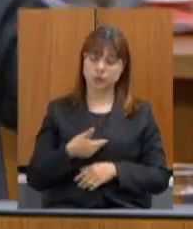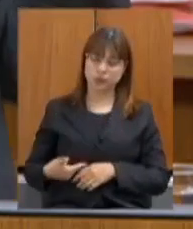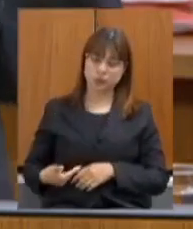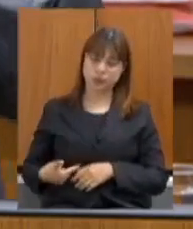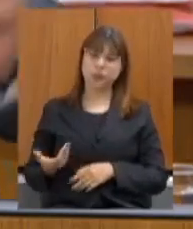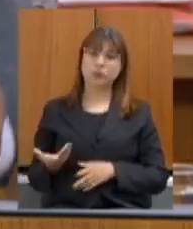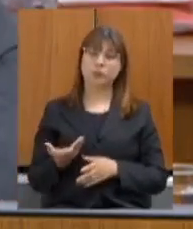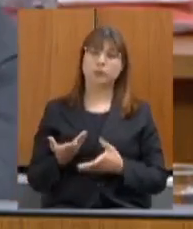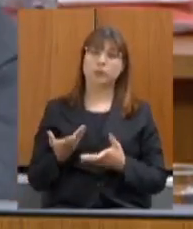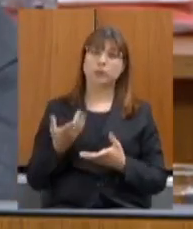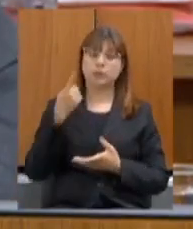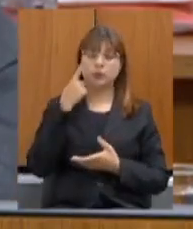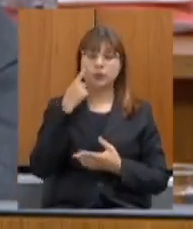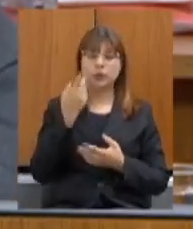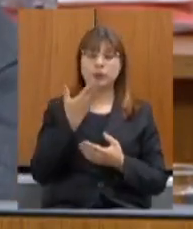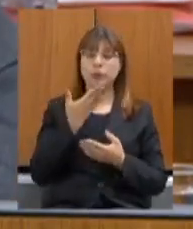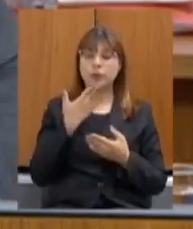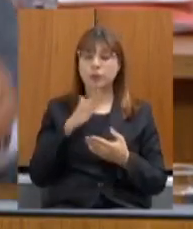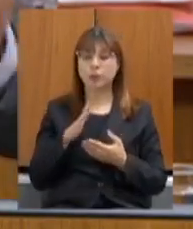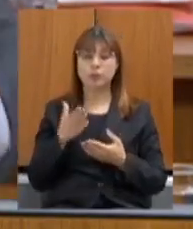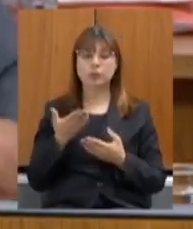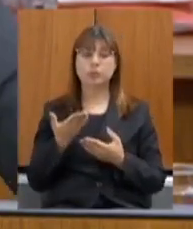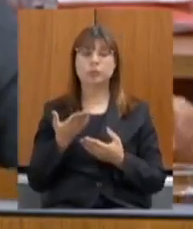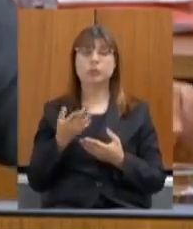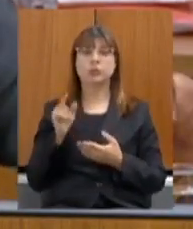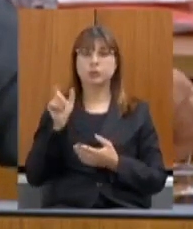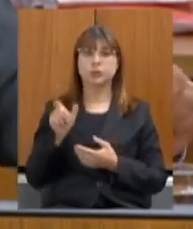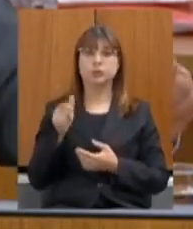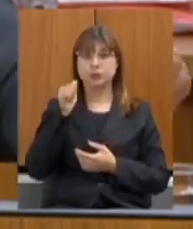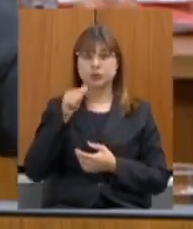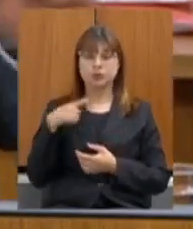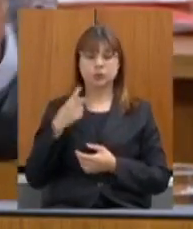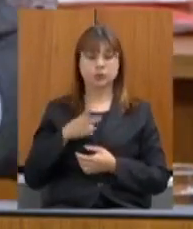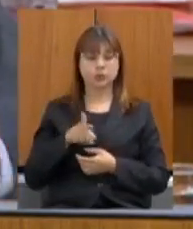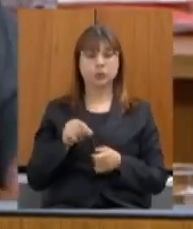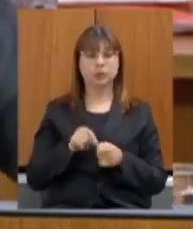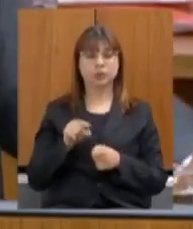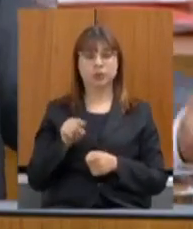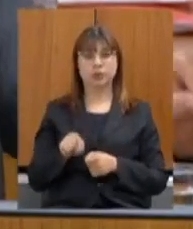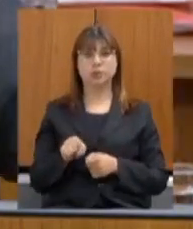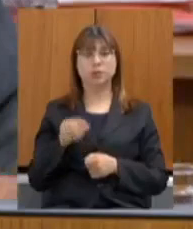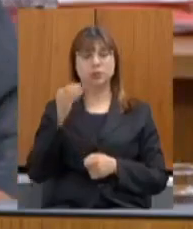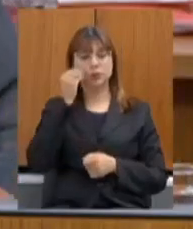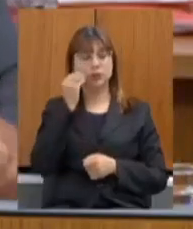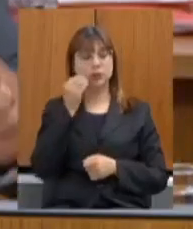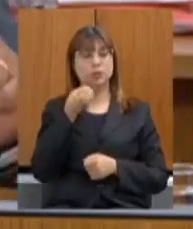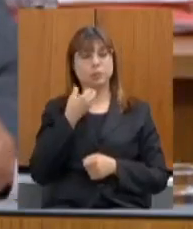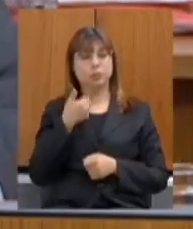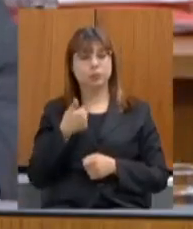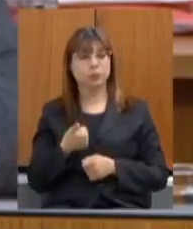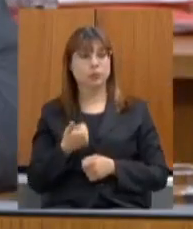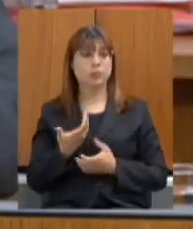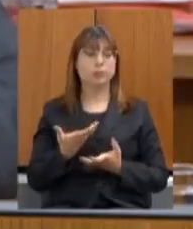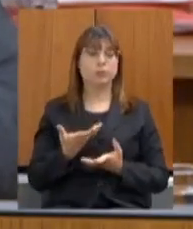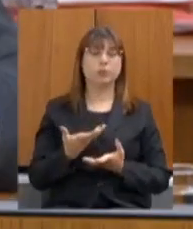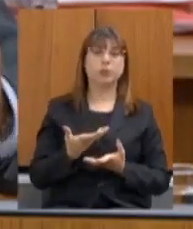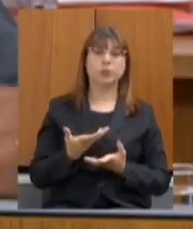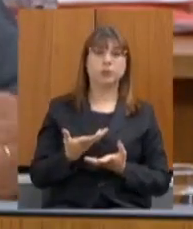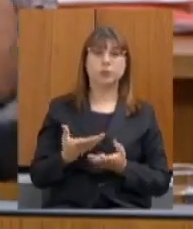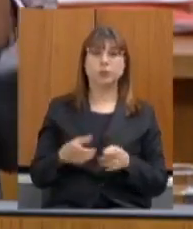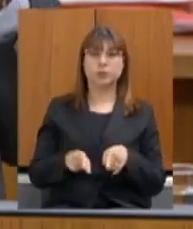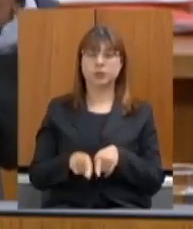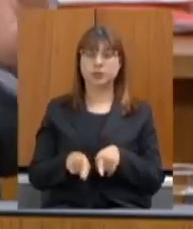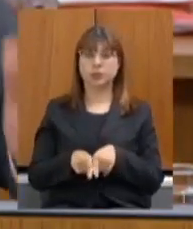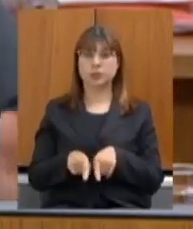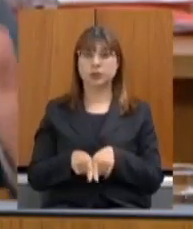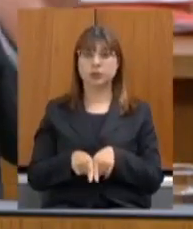juridicidade das matérias. E ela será sempre assim, procurando sempre o bem-estar, procurando essa plataforma do